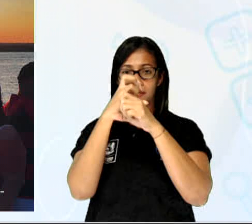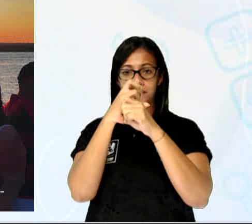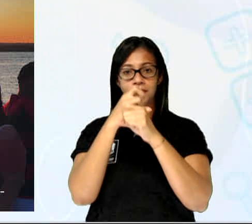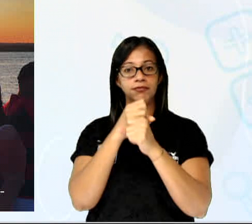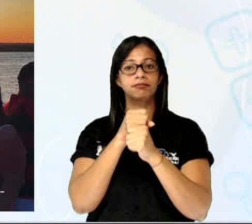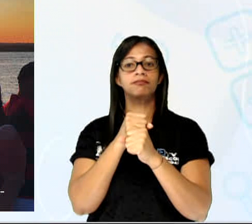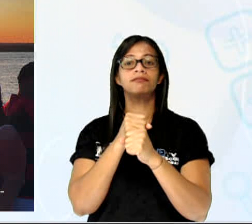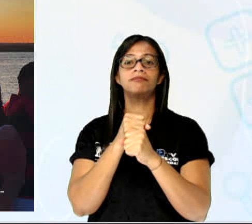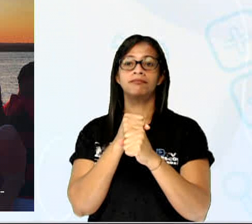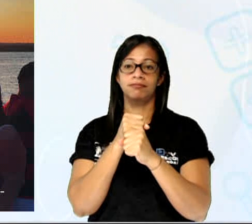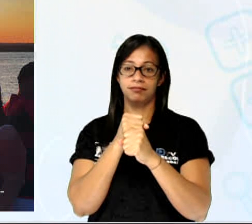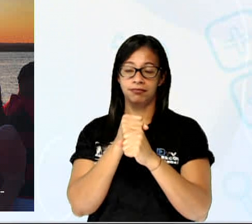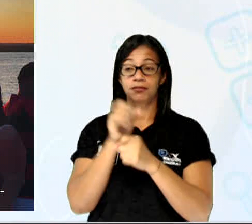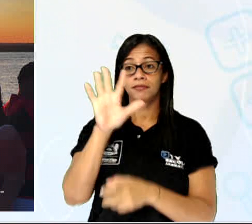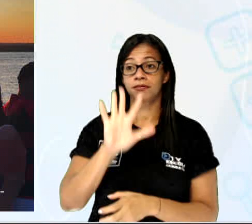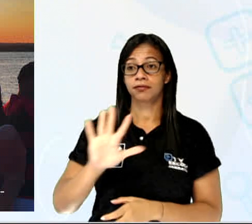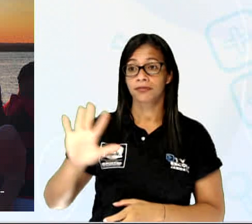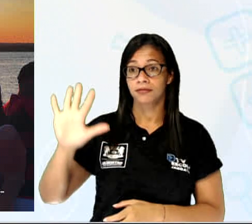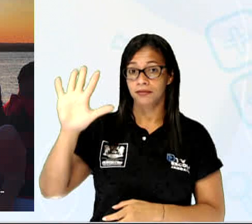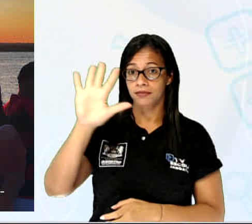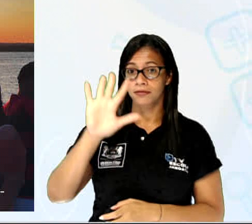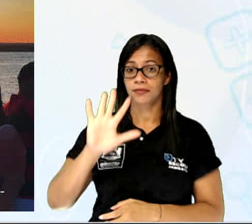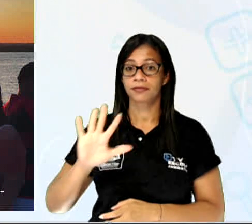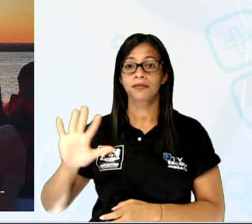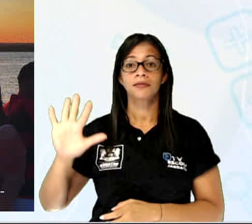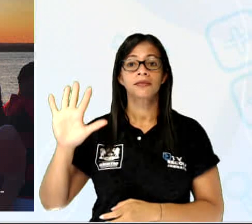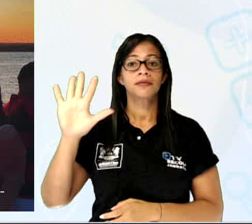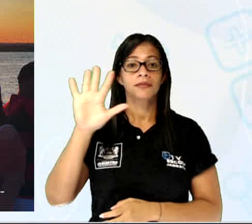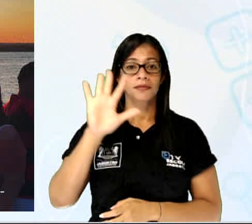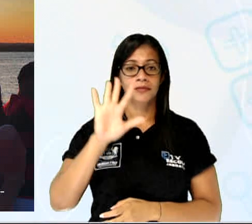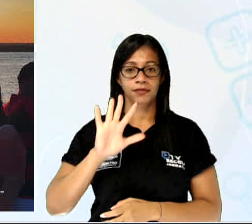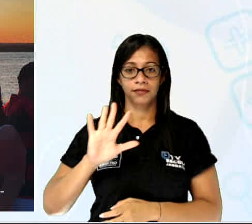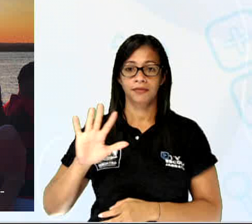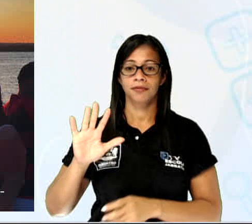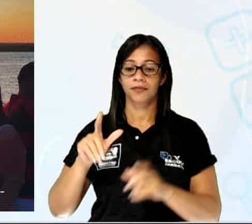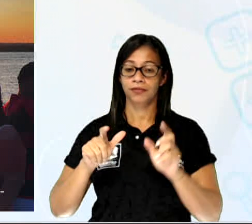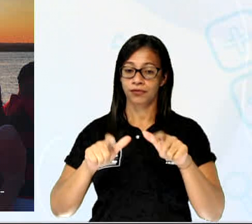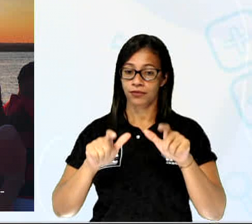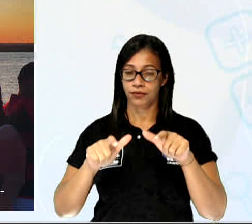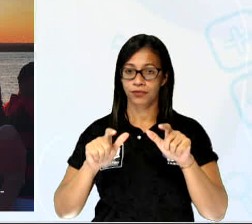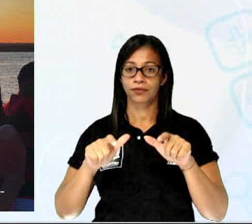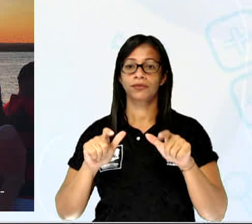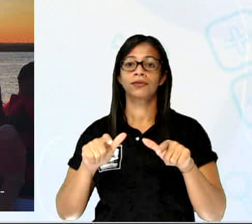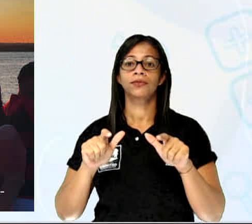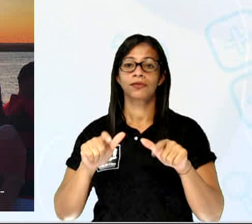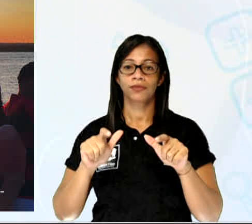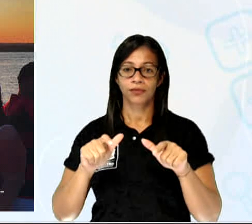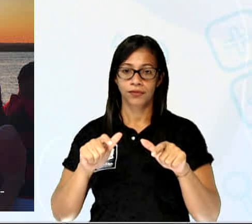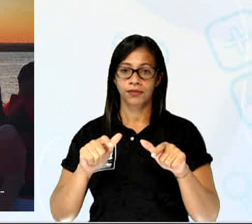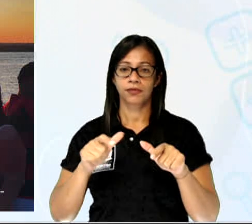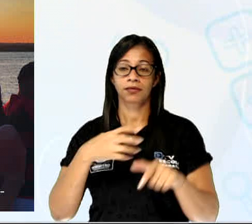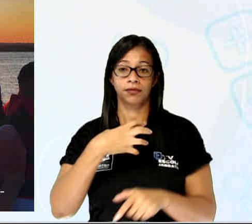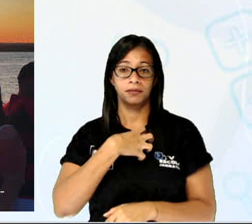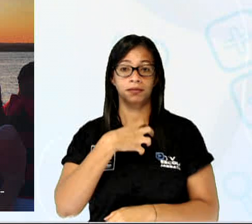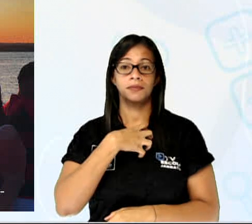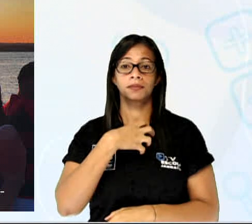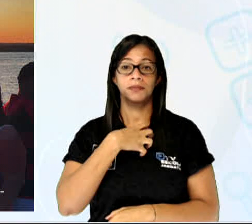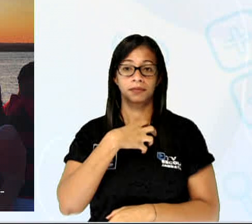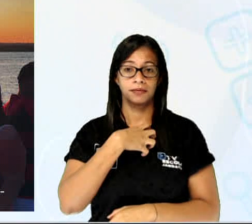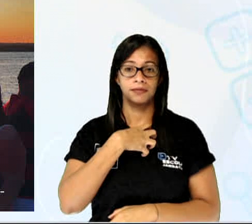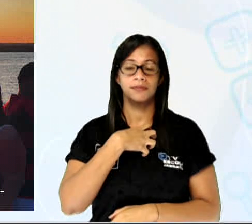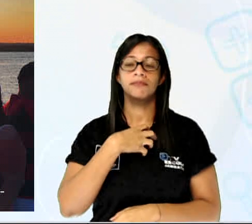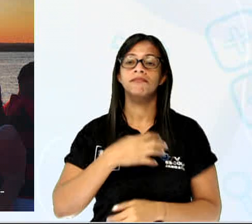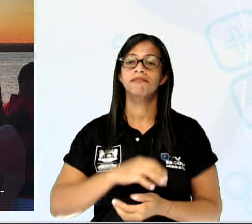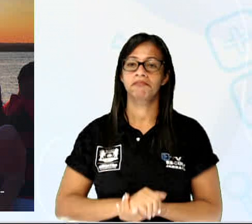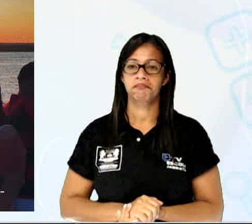do Humaitá, Monte Serra, na Bahia. Uma imagem belíssima e um pôr do sol também